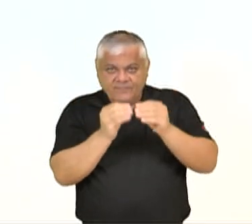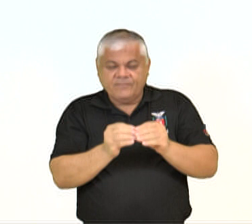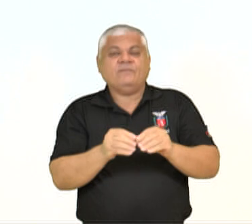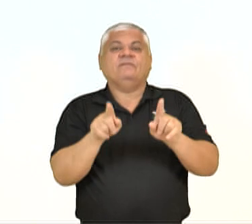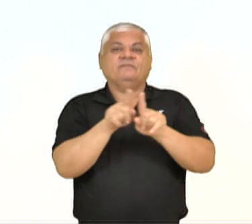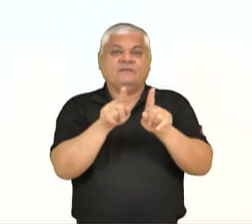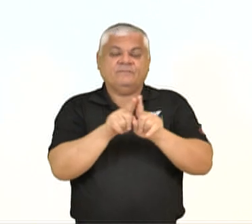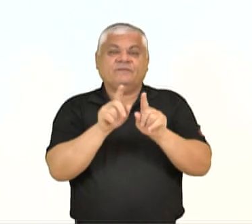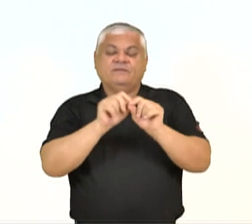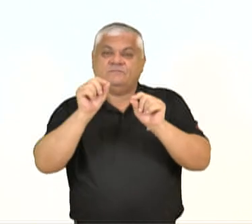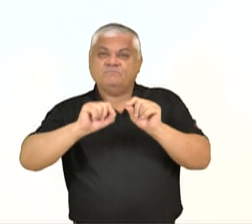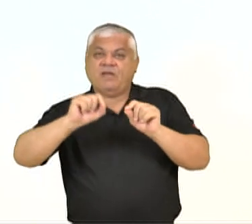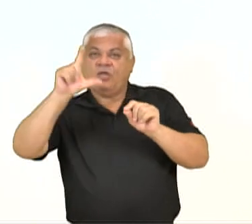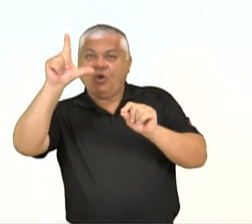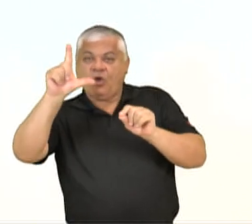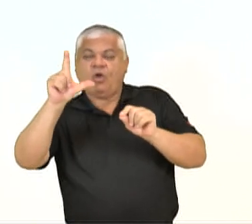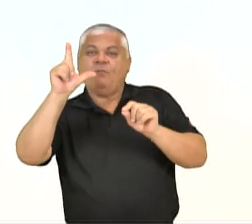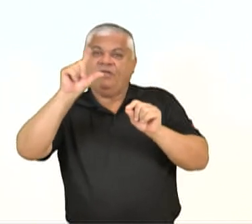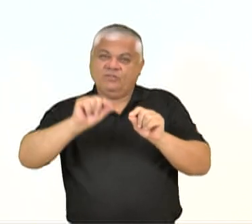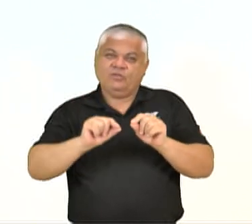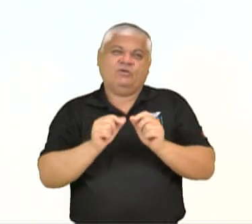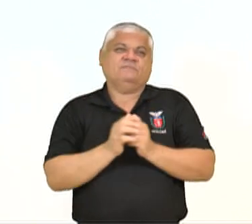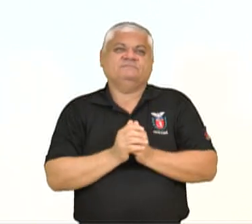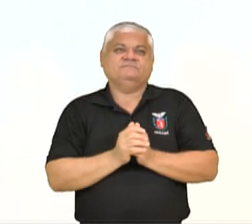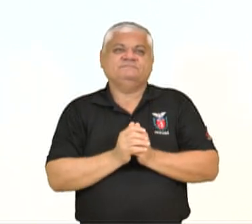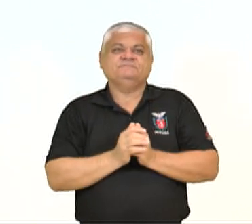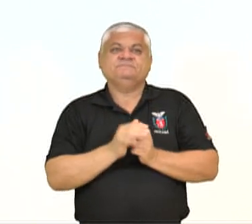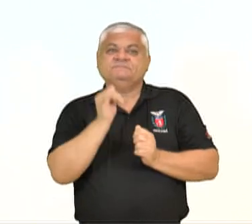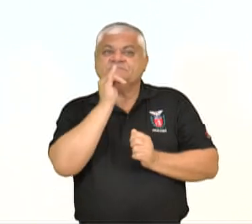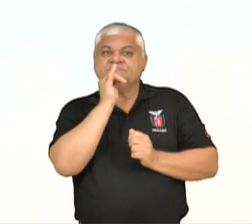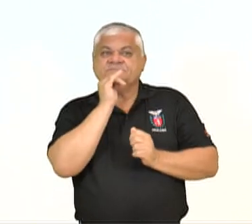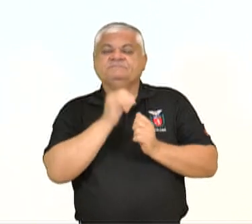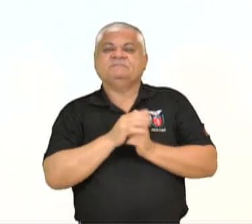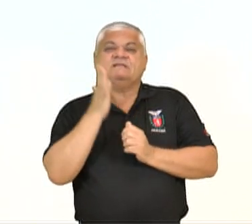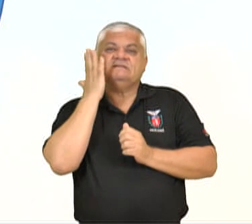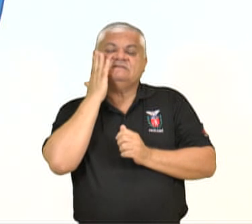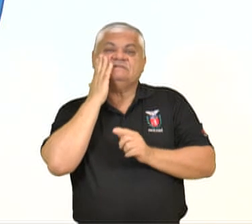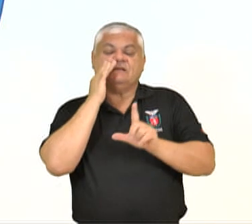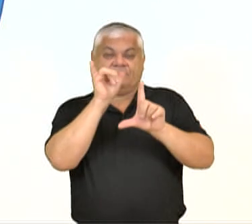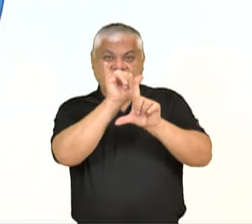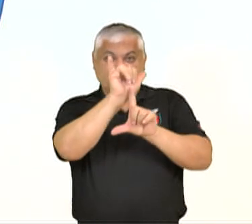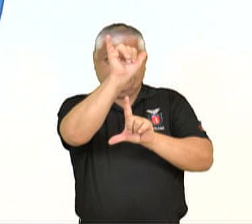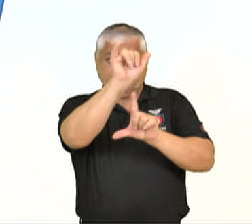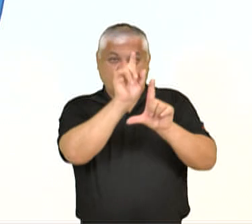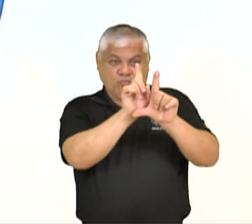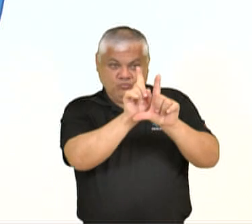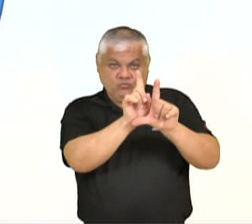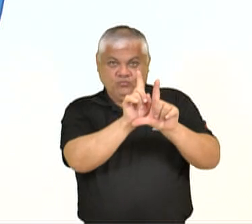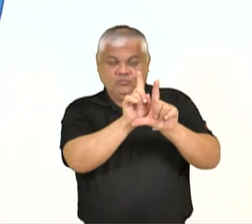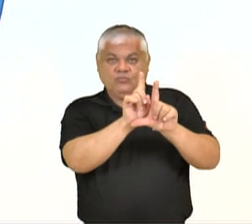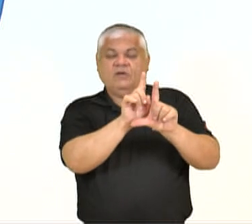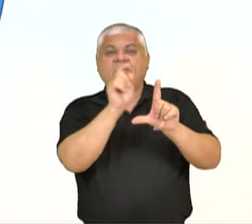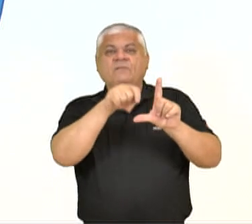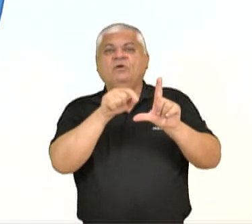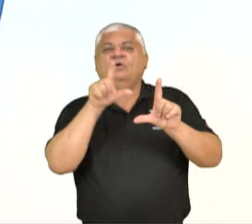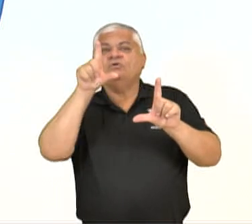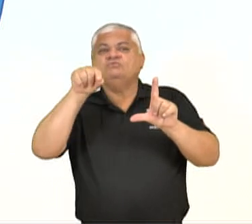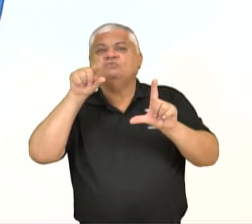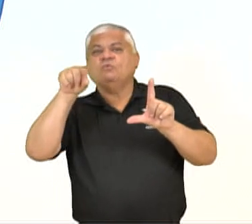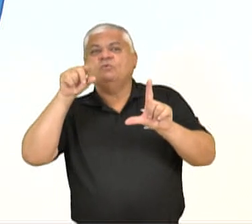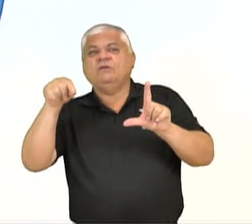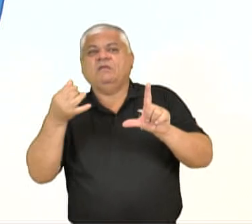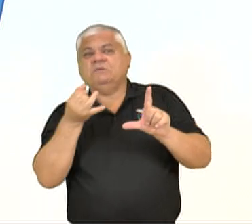alguns valores maiores. Nesse caso, vamos pegar 2 de cada, né? Então, sabendo que o x do vértice é 1, eu posso escolher